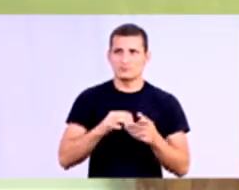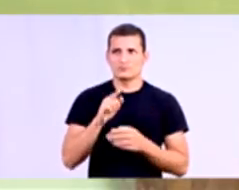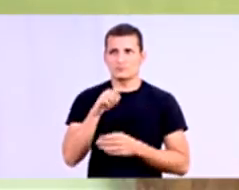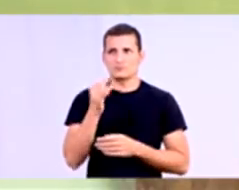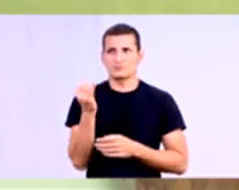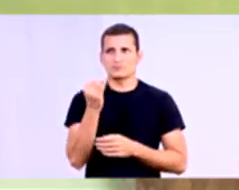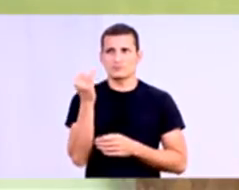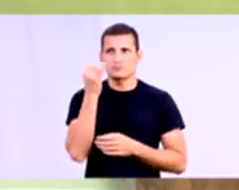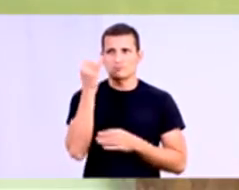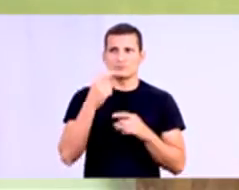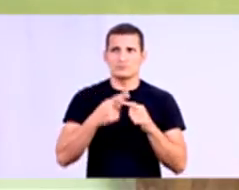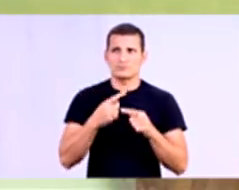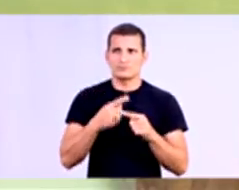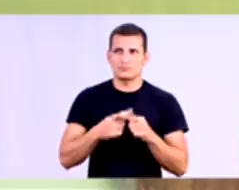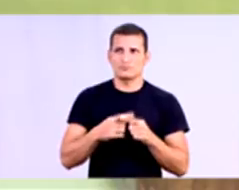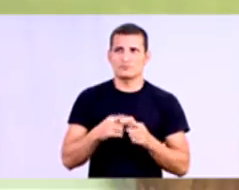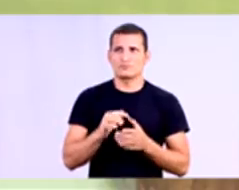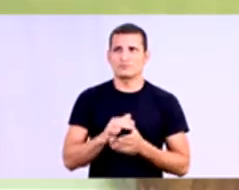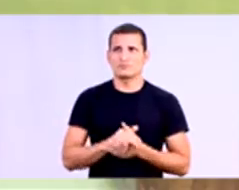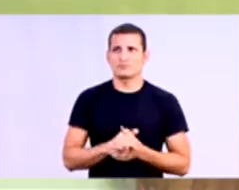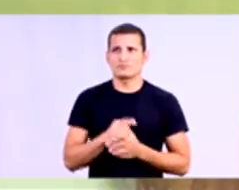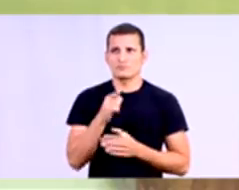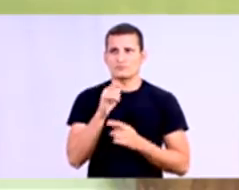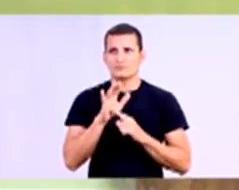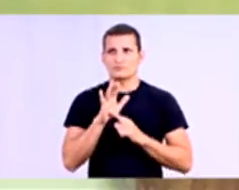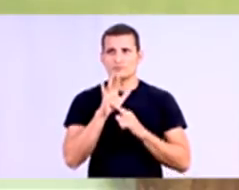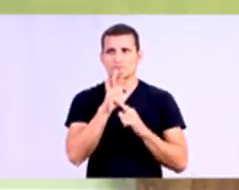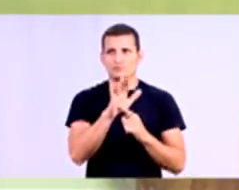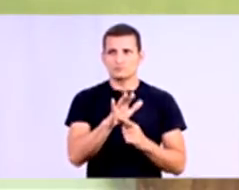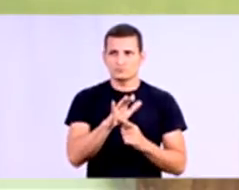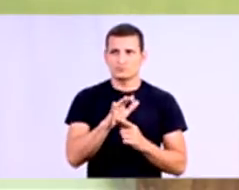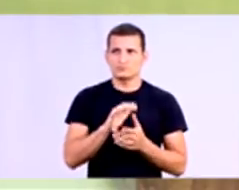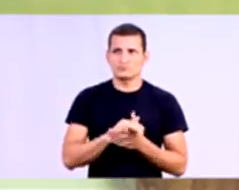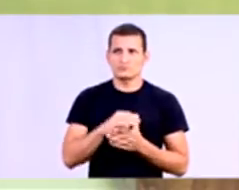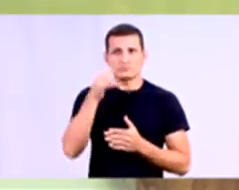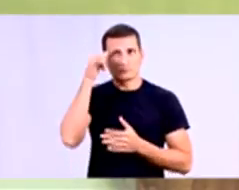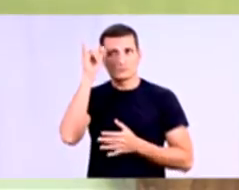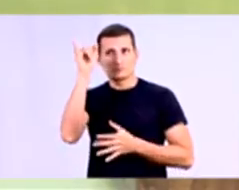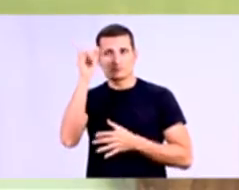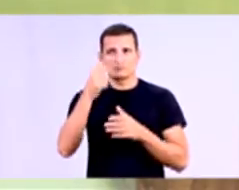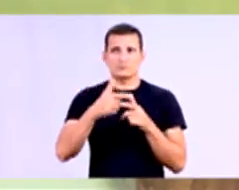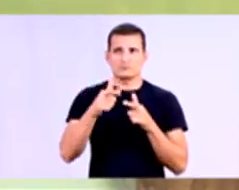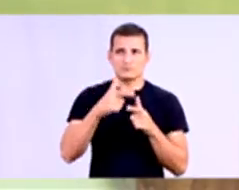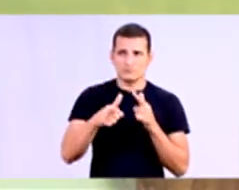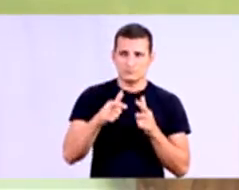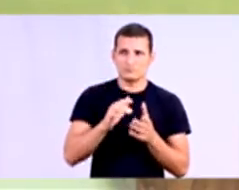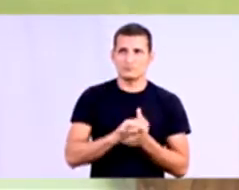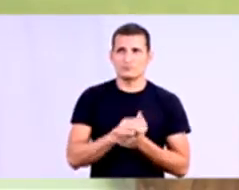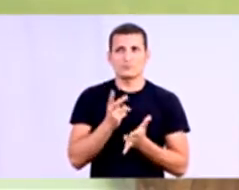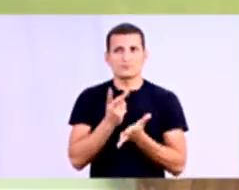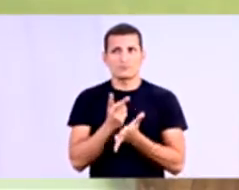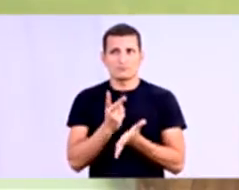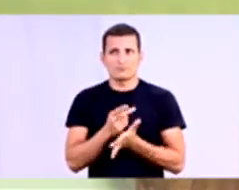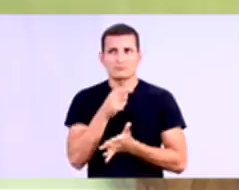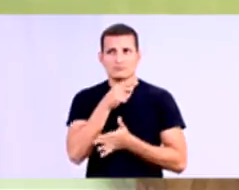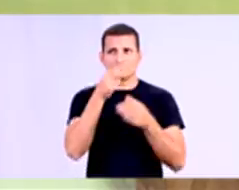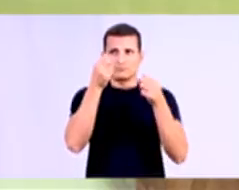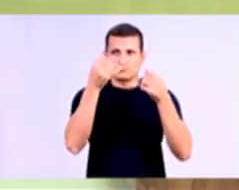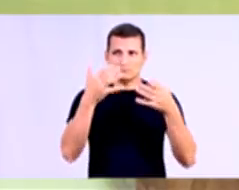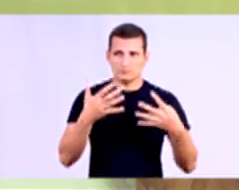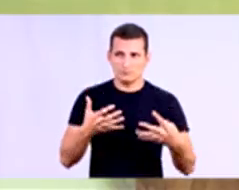muito importante, porque isso acaba ajudando na prevenção de problemas. Da mesma forma como foi